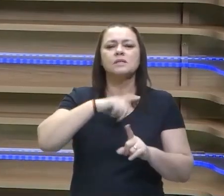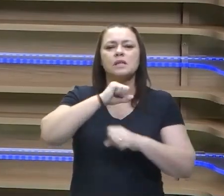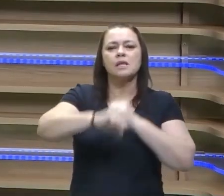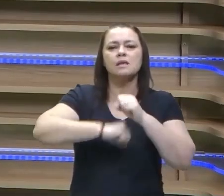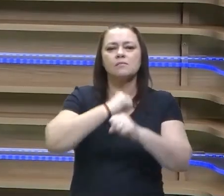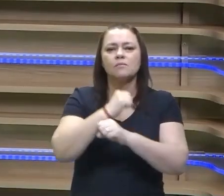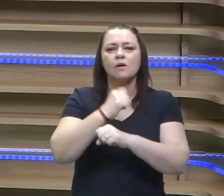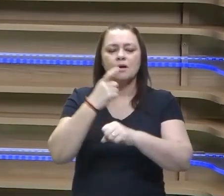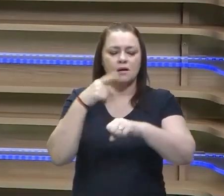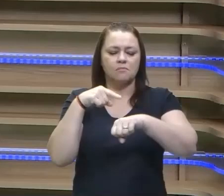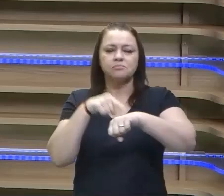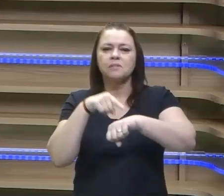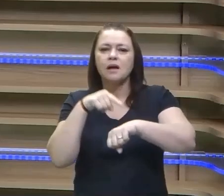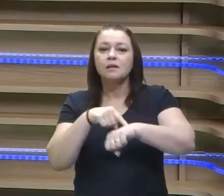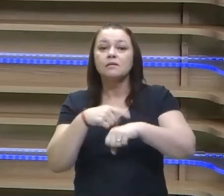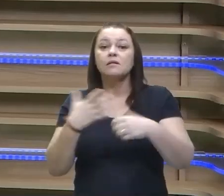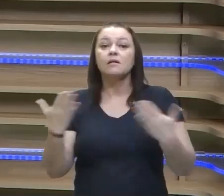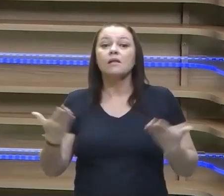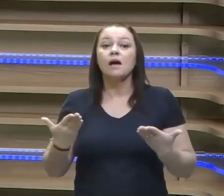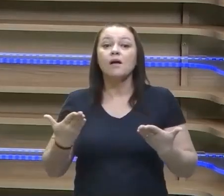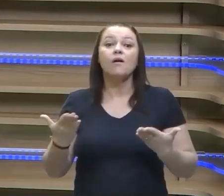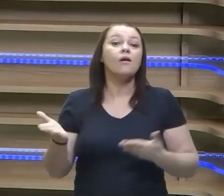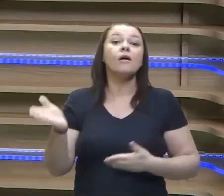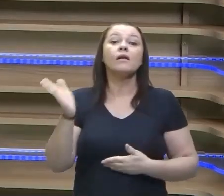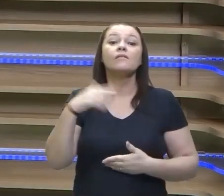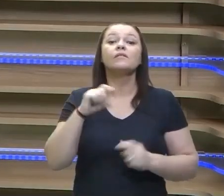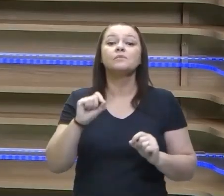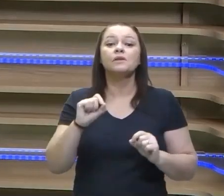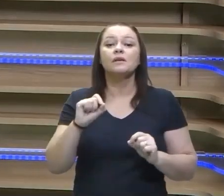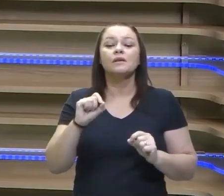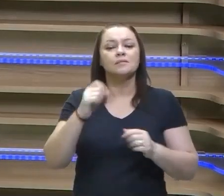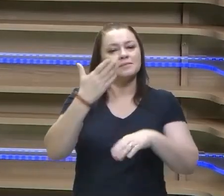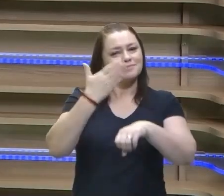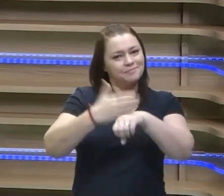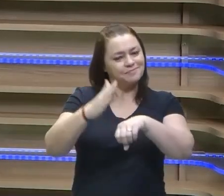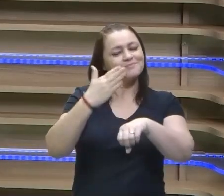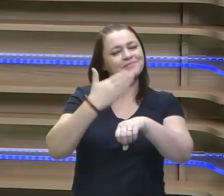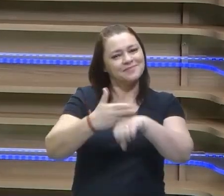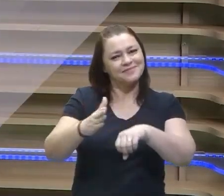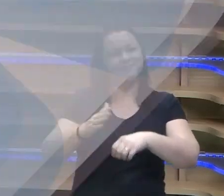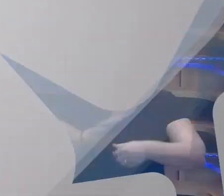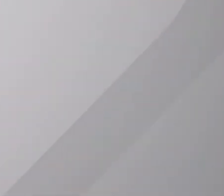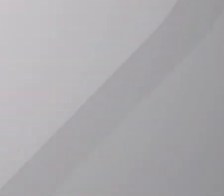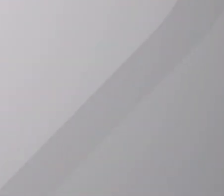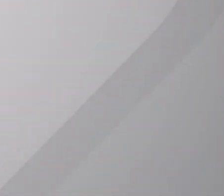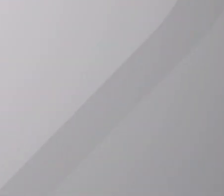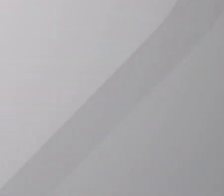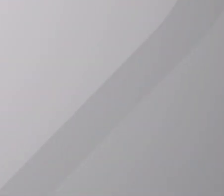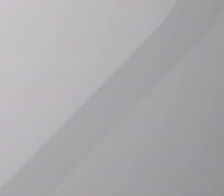horas, né? Agora vamos para o exercitando.